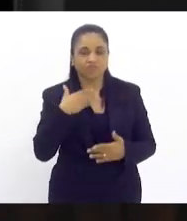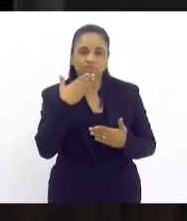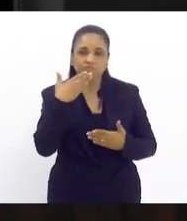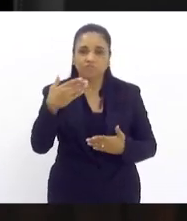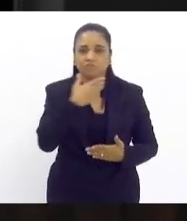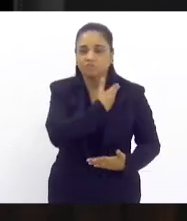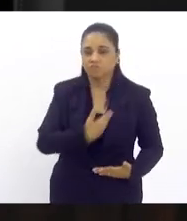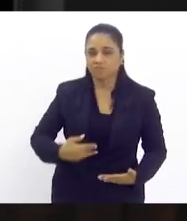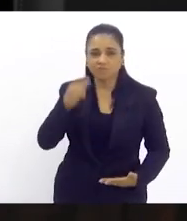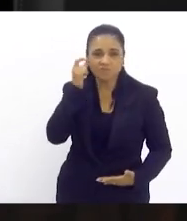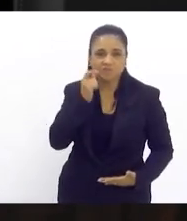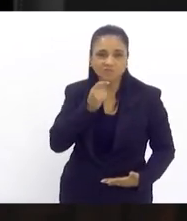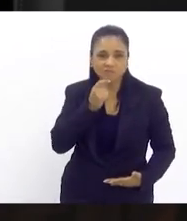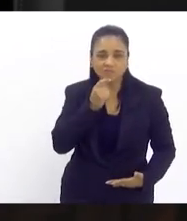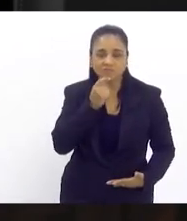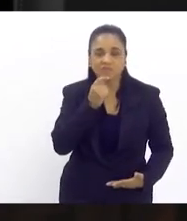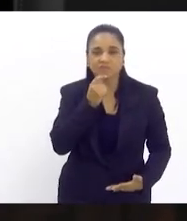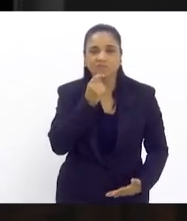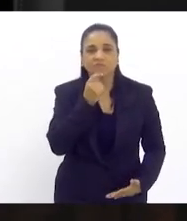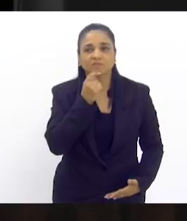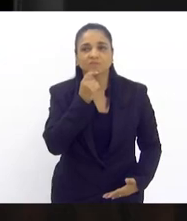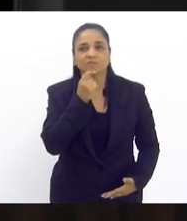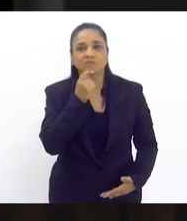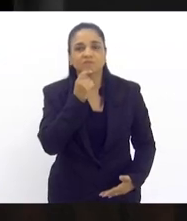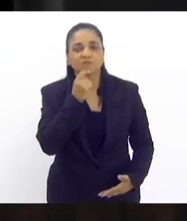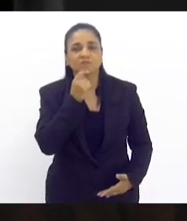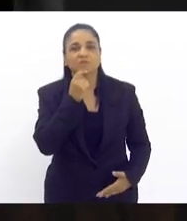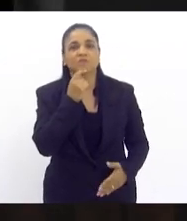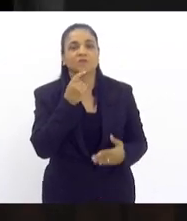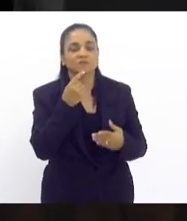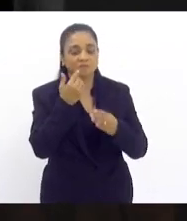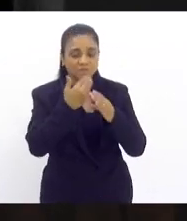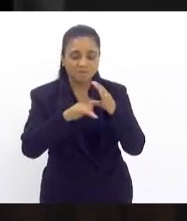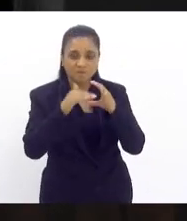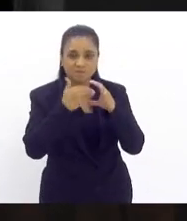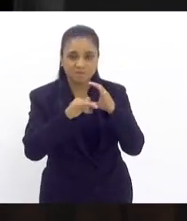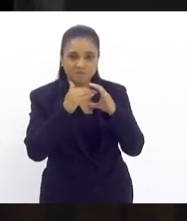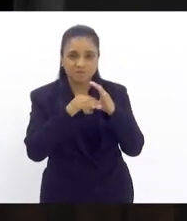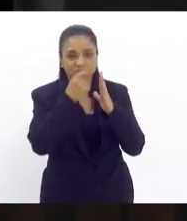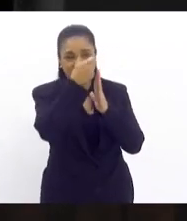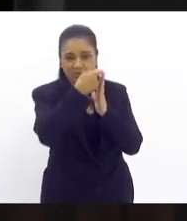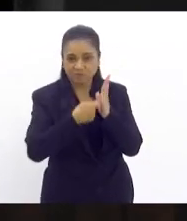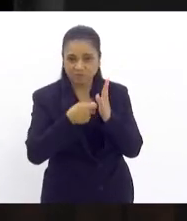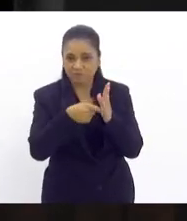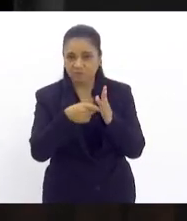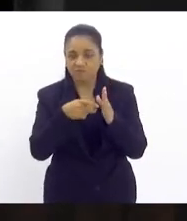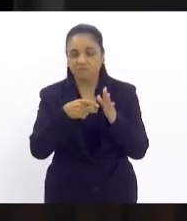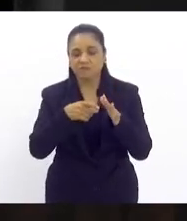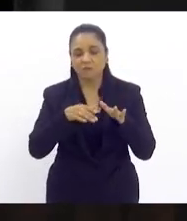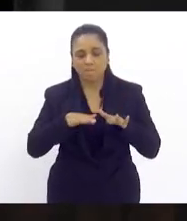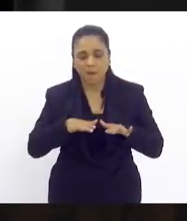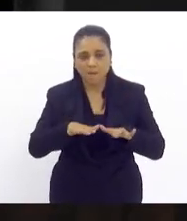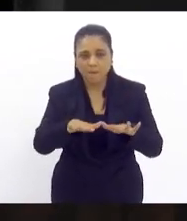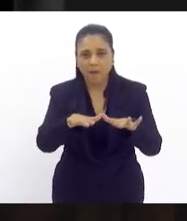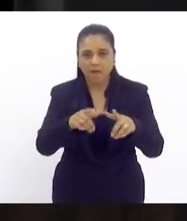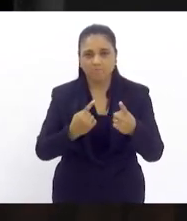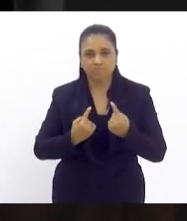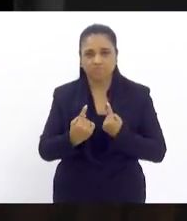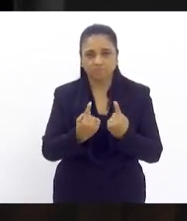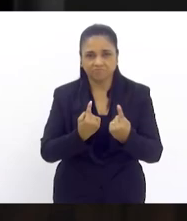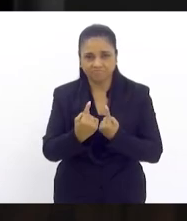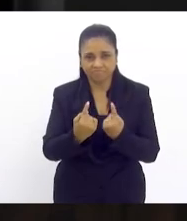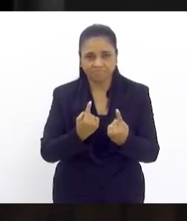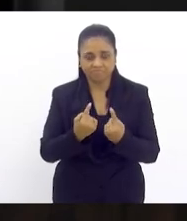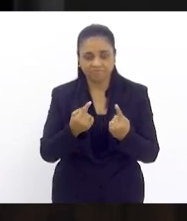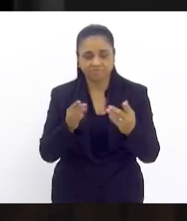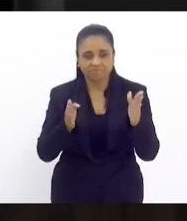Estado do Rio de Janeiro, excelentíssimo senhor Cláudio Castro, o envio de mensagem dispondo sobre o recapeamento e pavimentação do